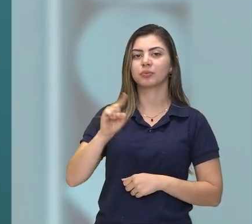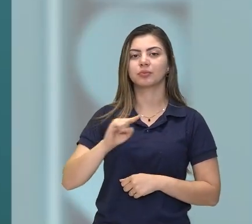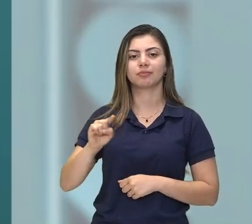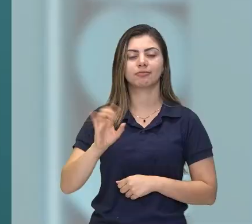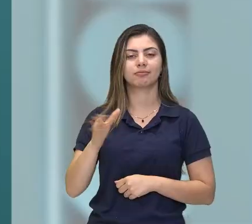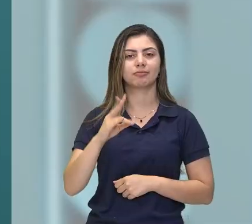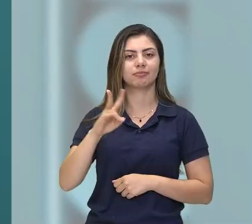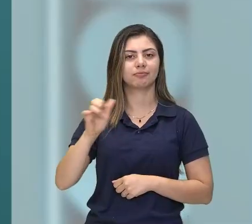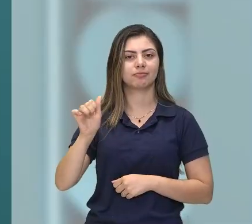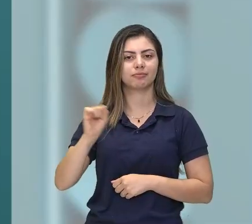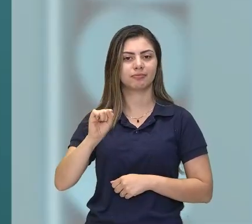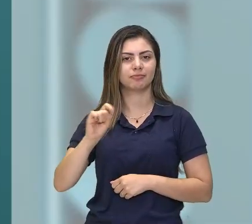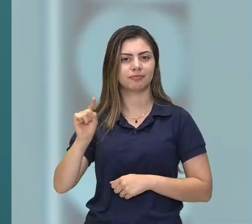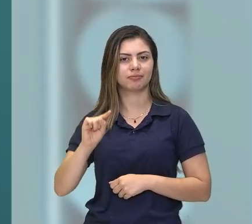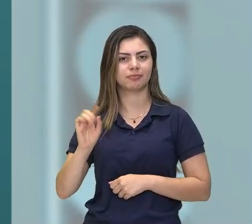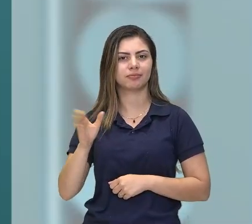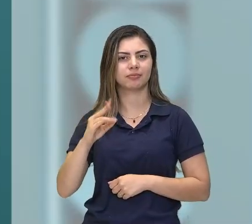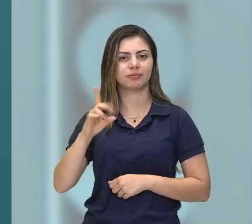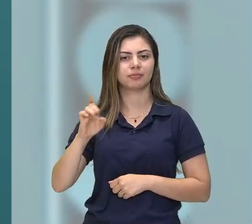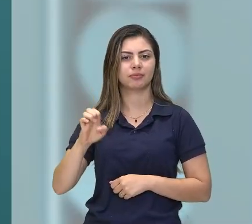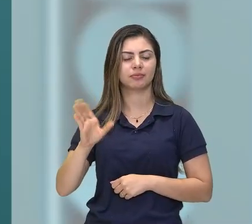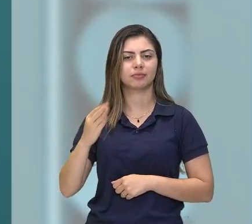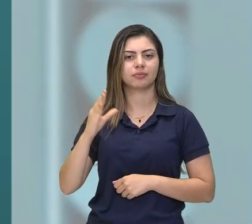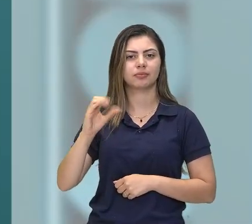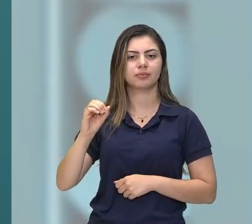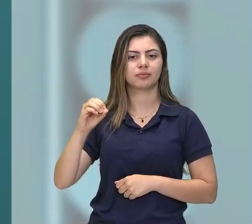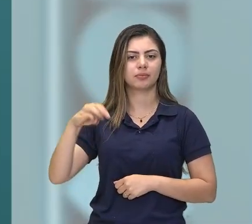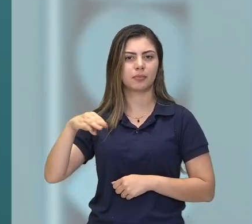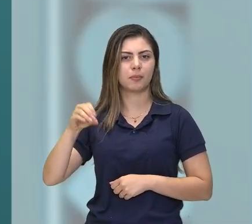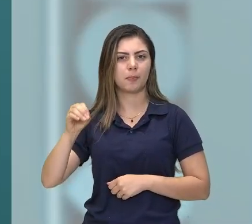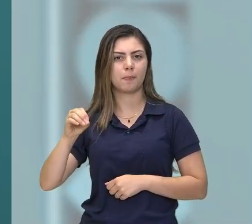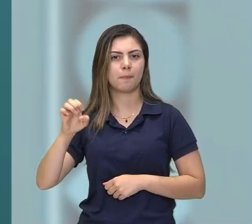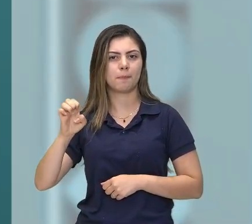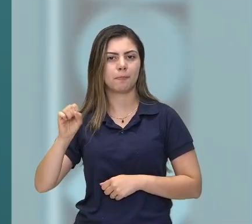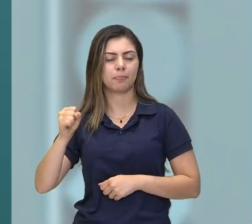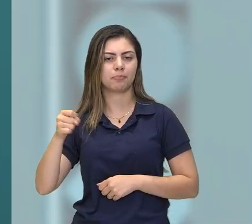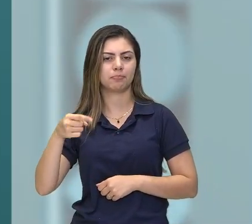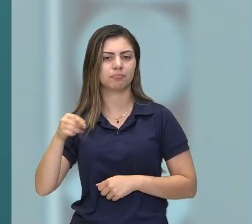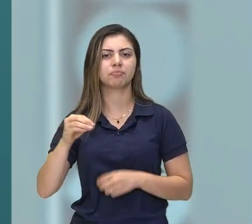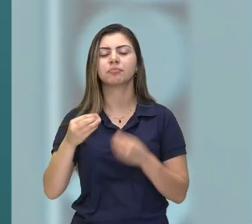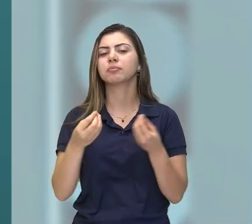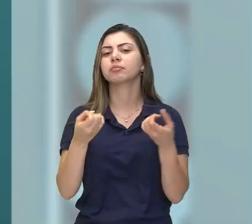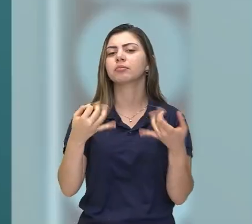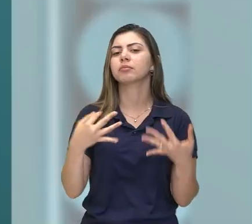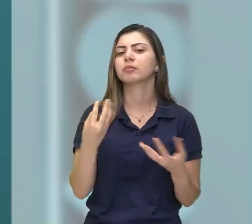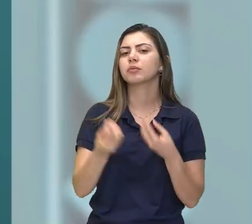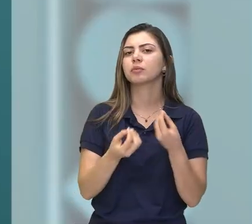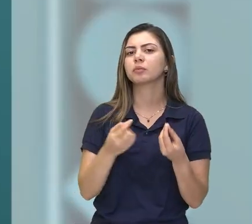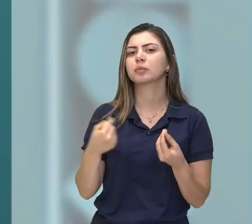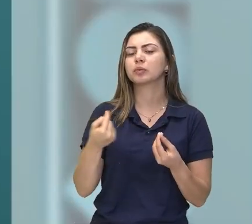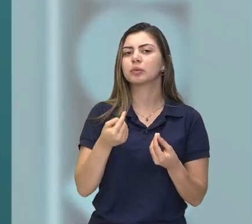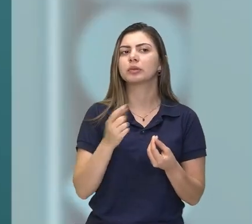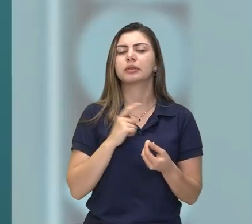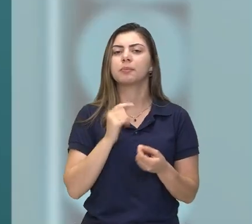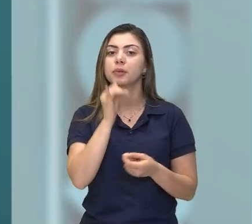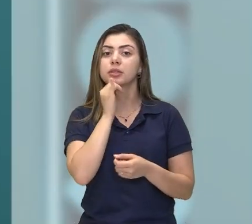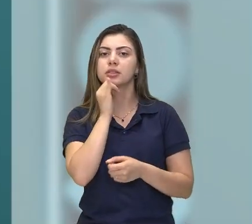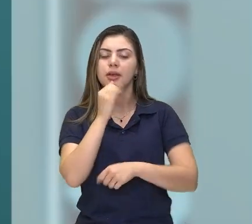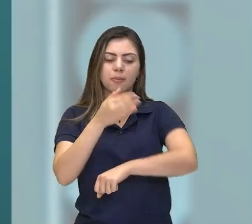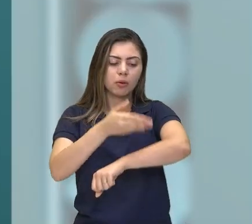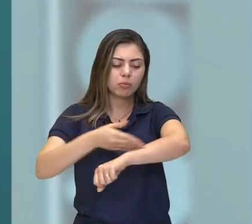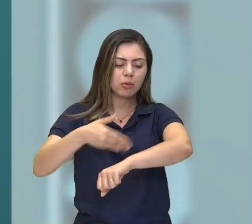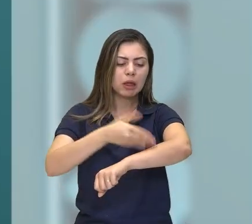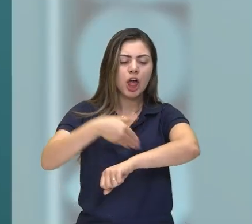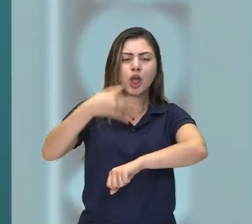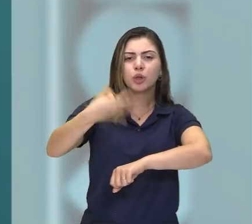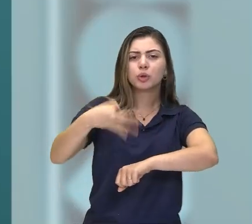é contraditório, como que eu posso, por exemplo, sentir, né, algo, né, na verdade, ter uma ferida que dói e eu